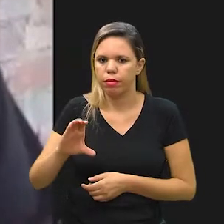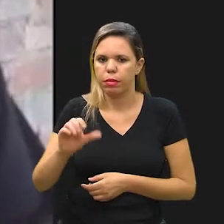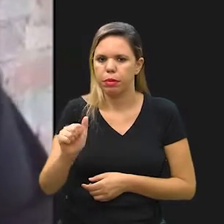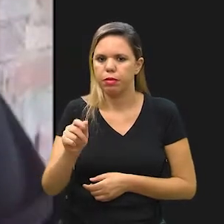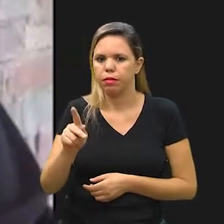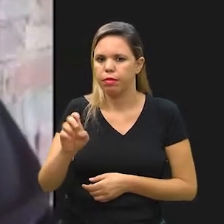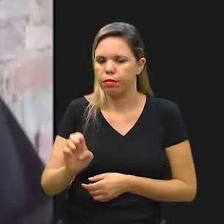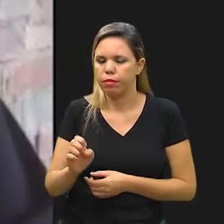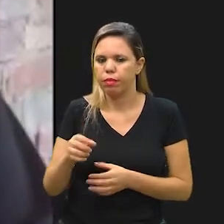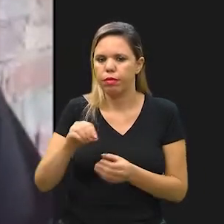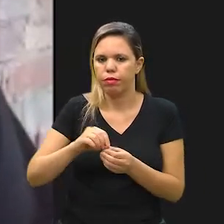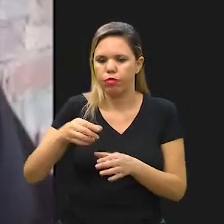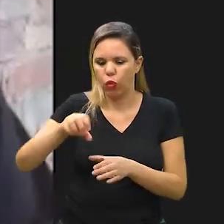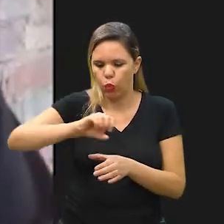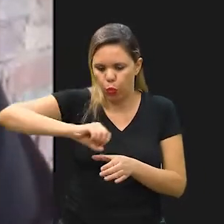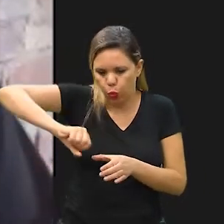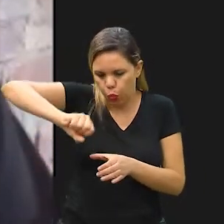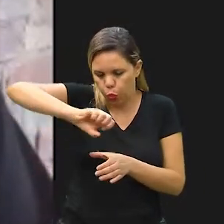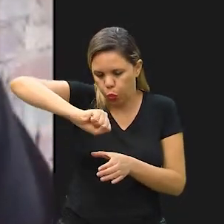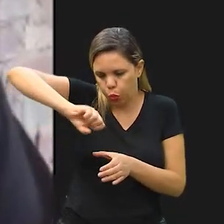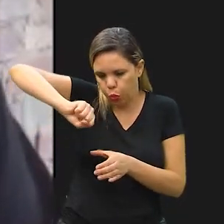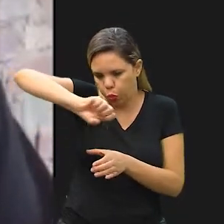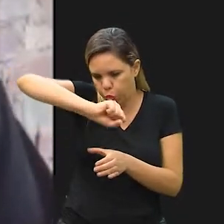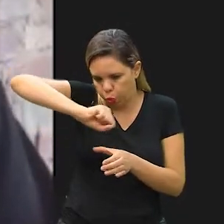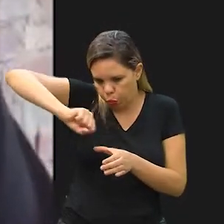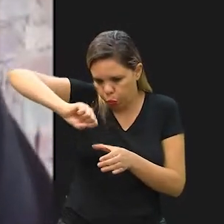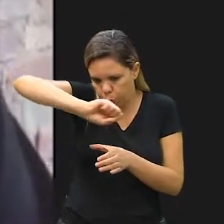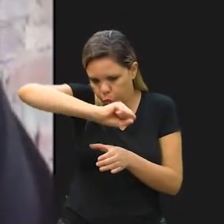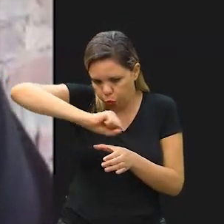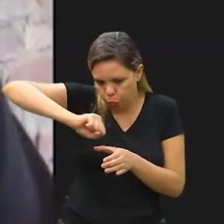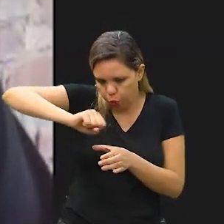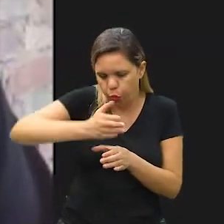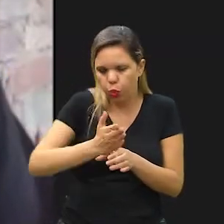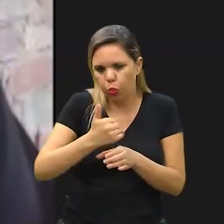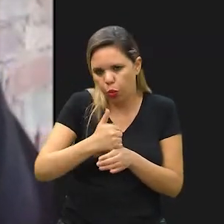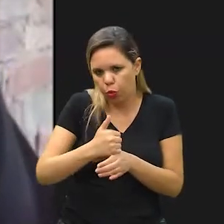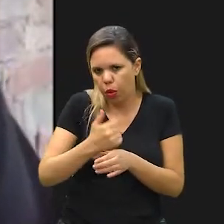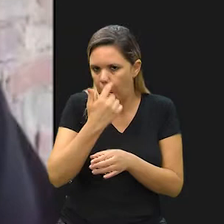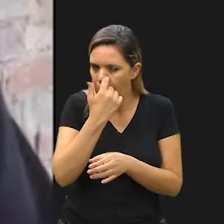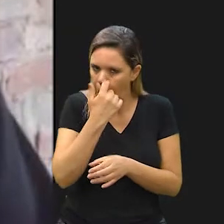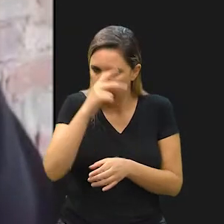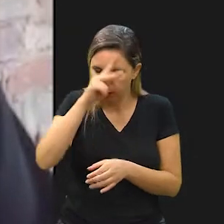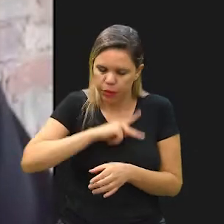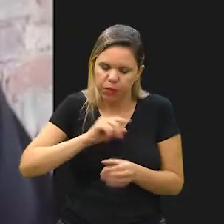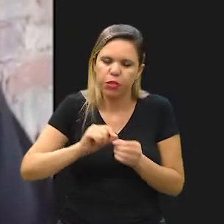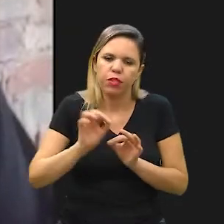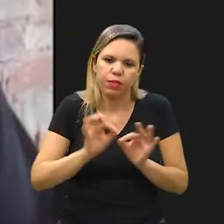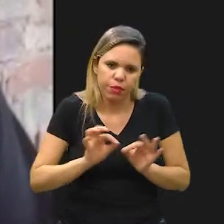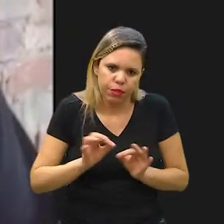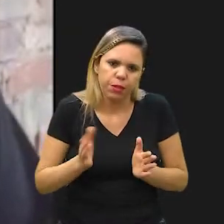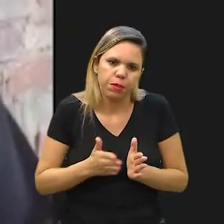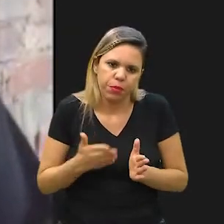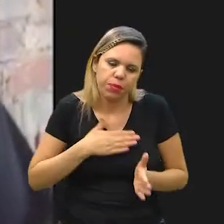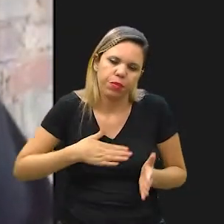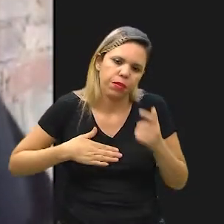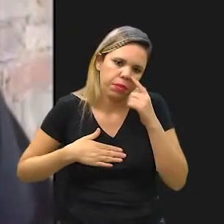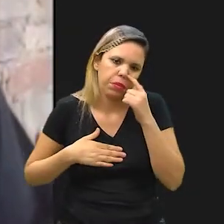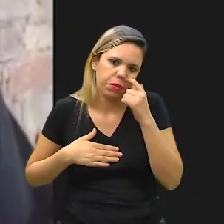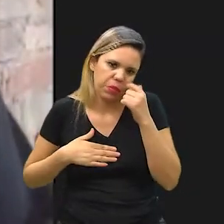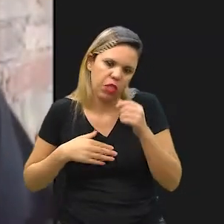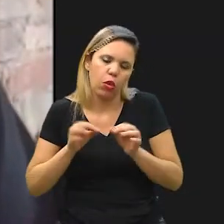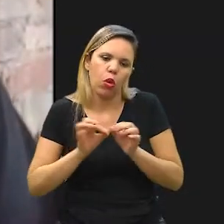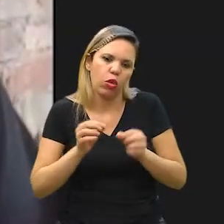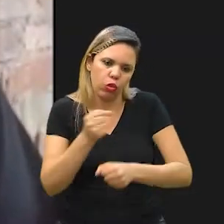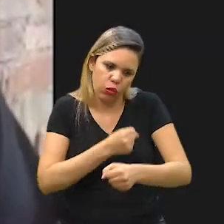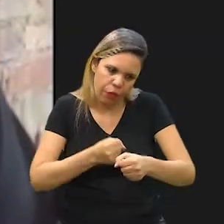a gente faz, eu mesmo faço cheesecake, então assim, eu não abri mão de fazer e eu gosto do que eu faço, então